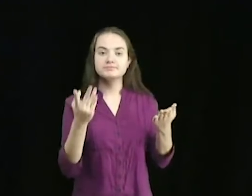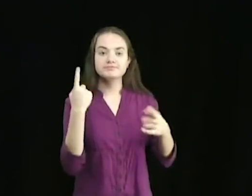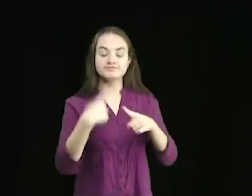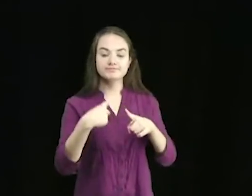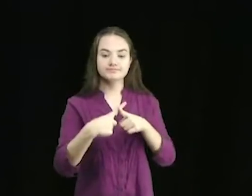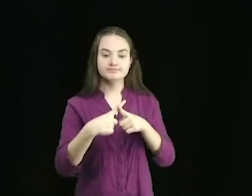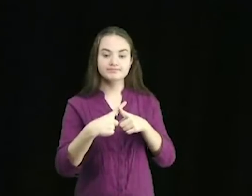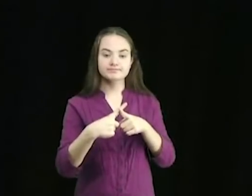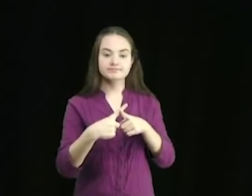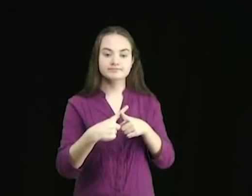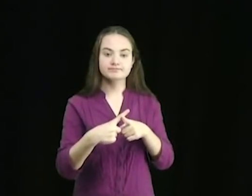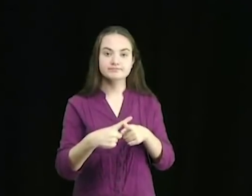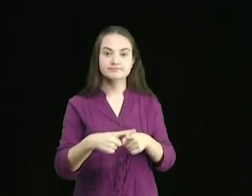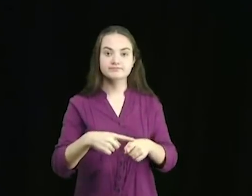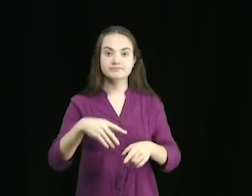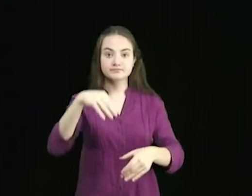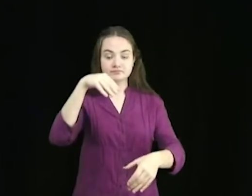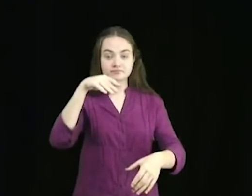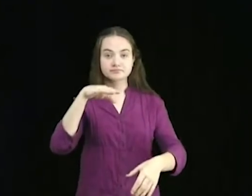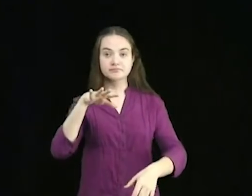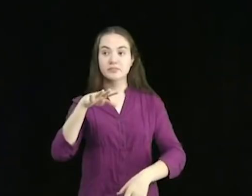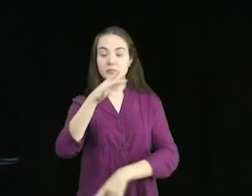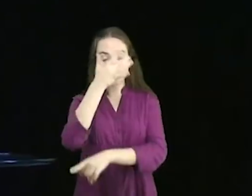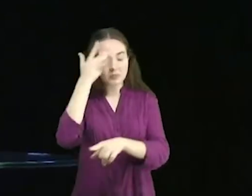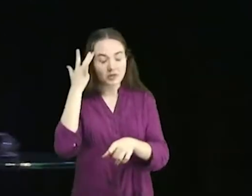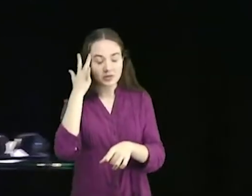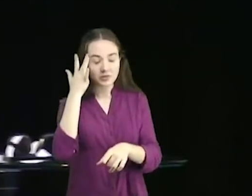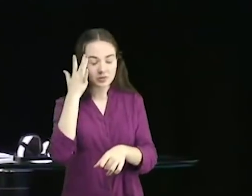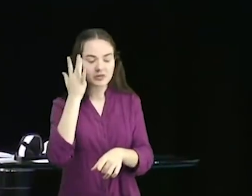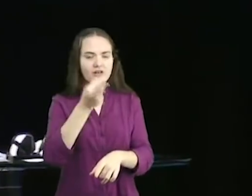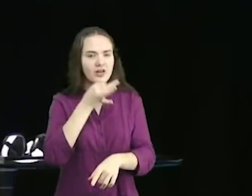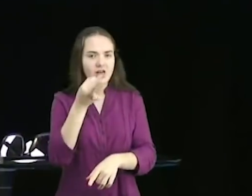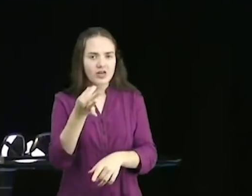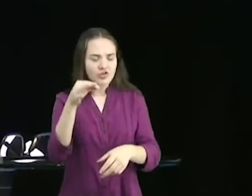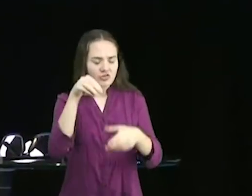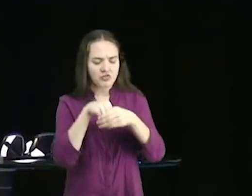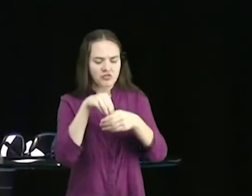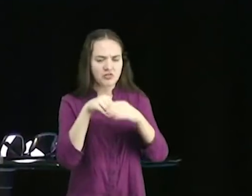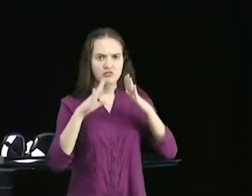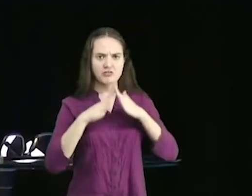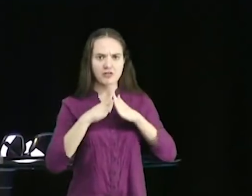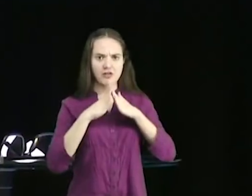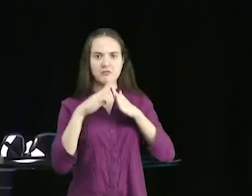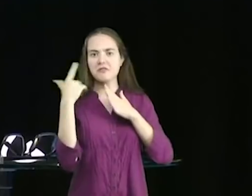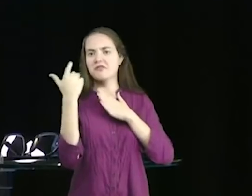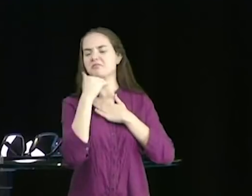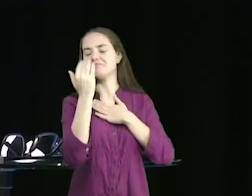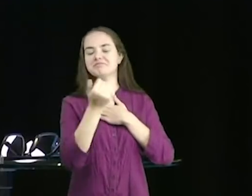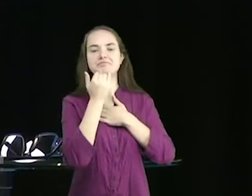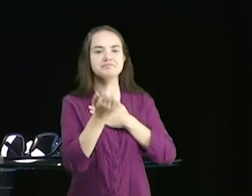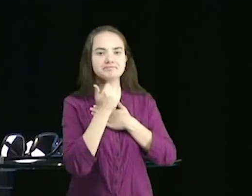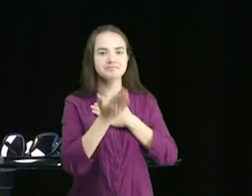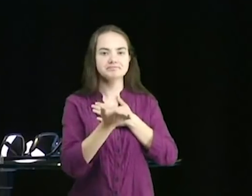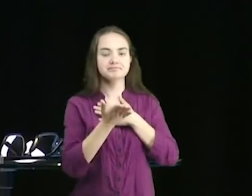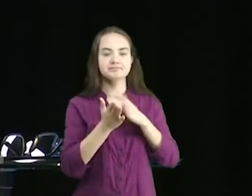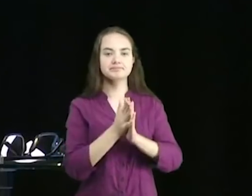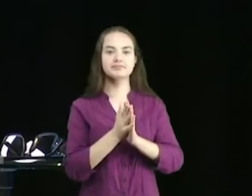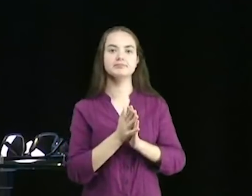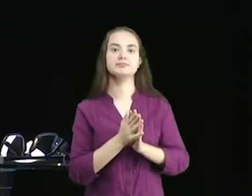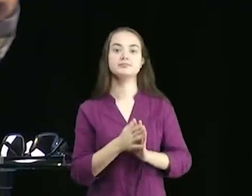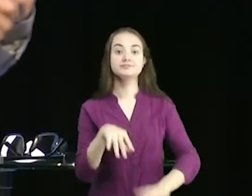dentro de casa não serve. Porque não há profeta sem honra a não ser na sua própria casa. E ela